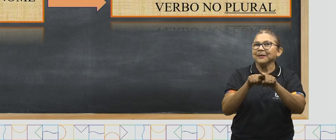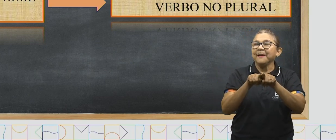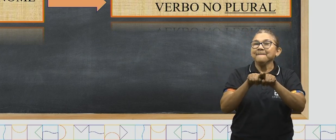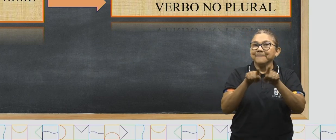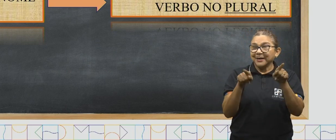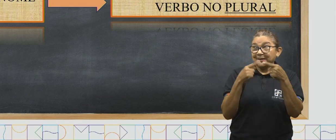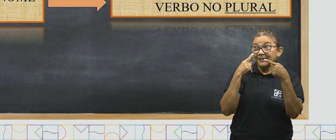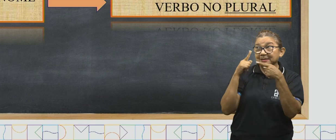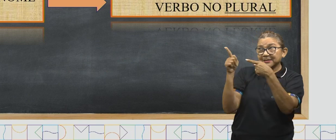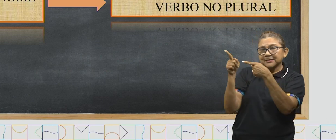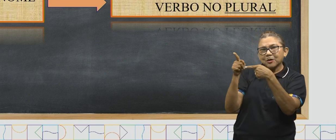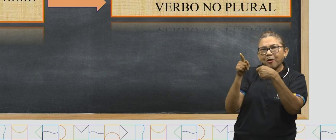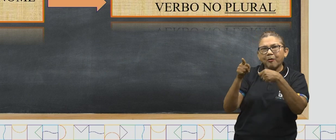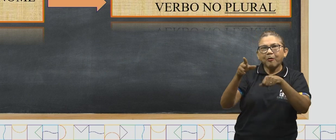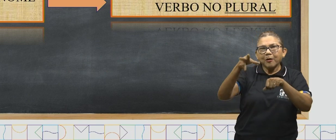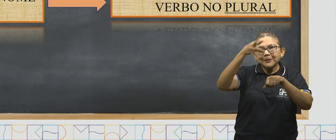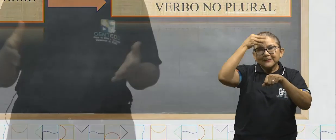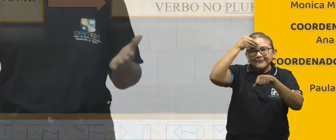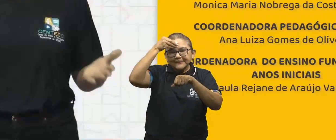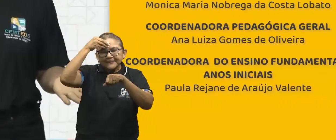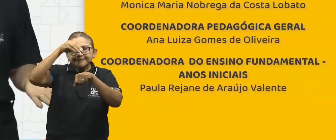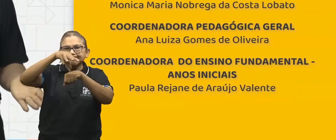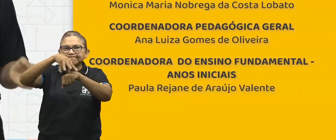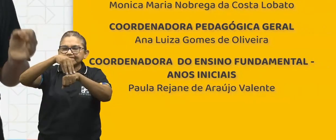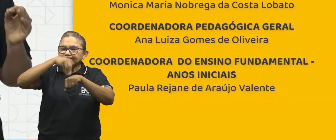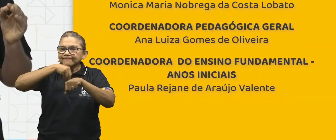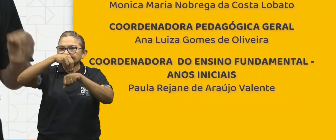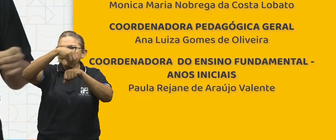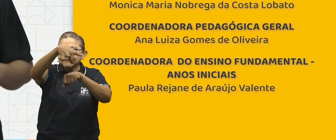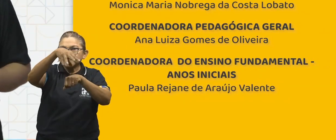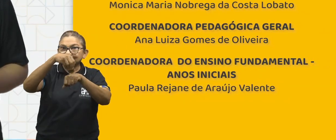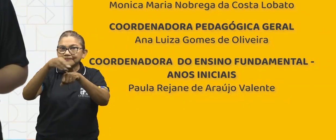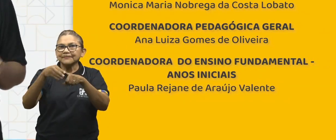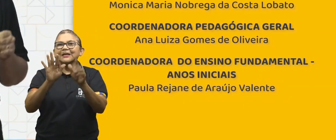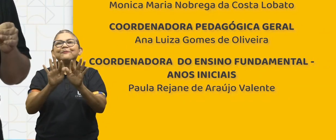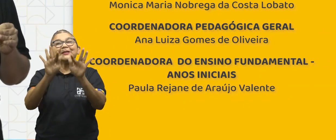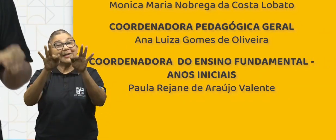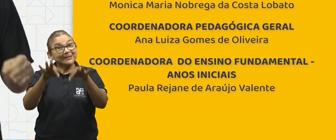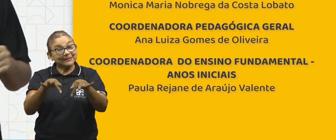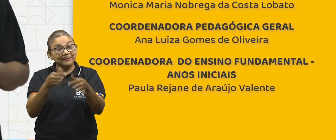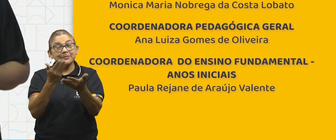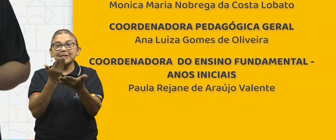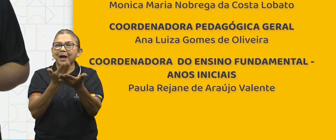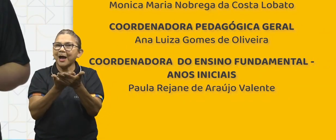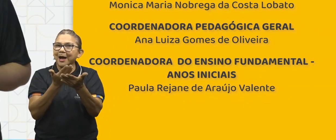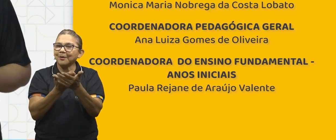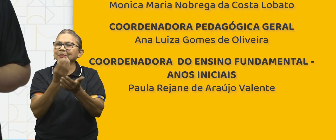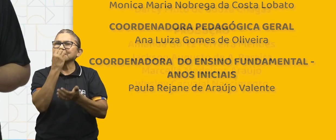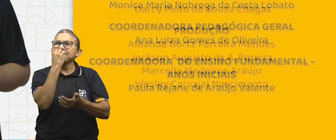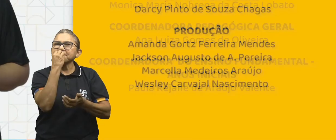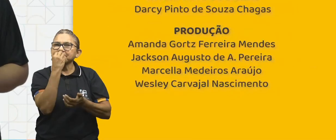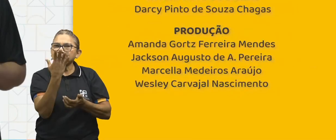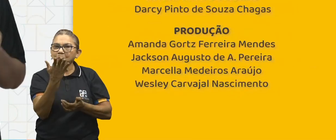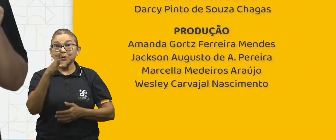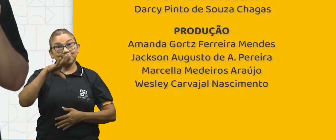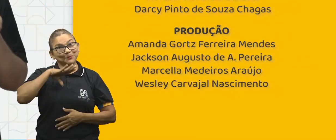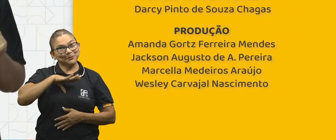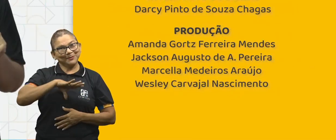ficaremos com essas definições. Encerramos mais uma aula super produtiva de língua